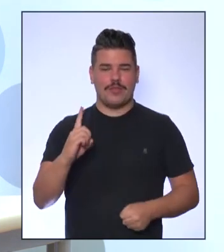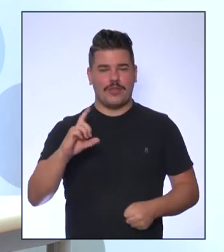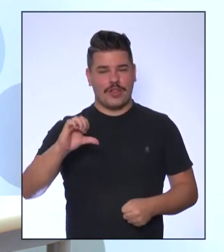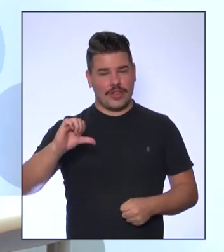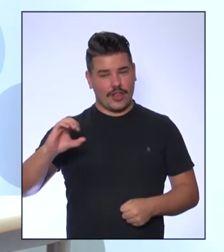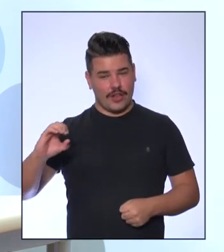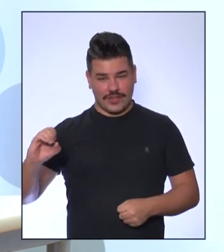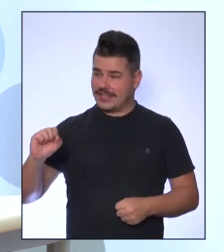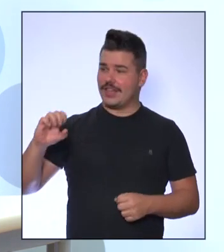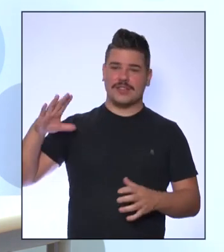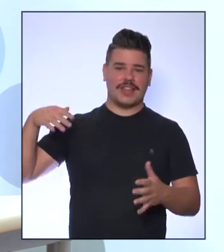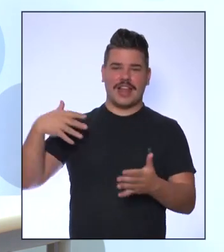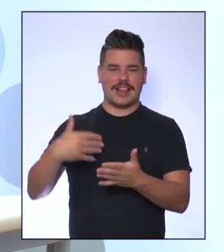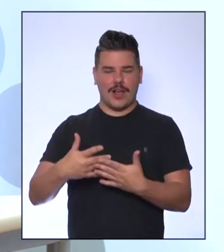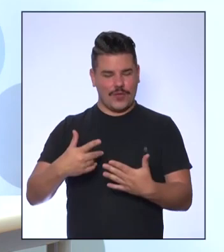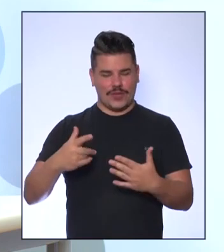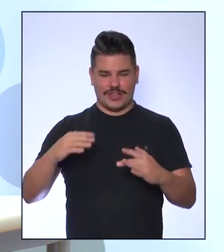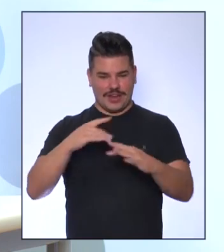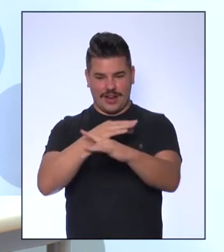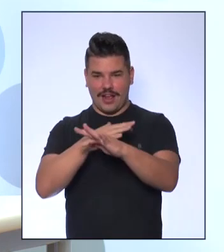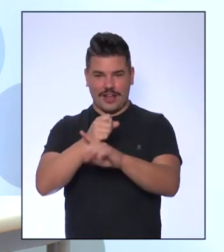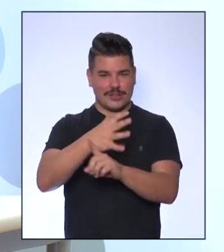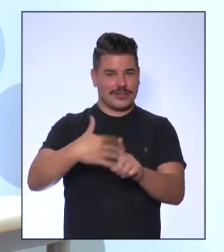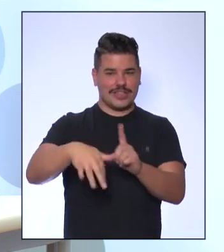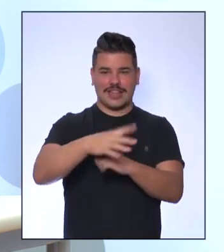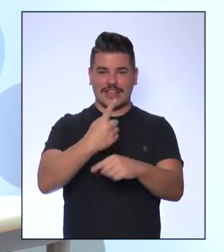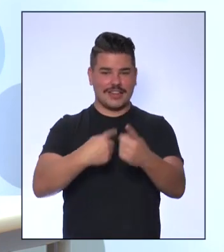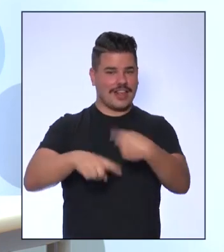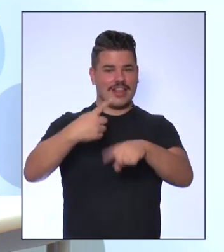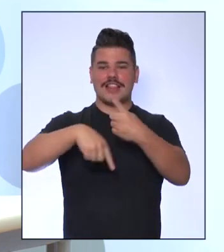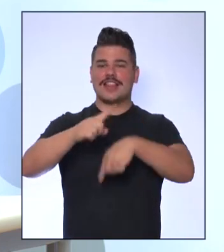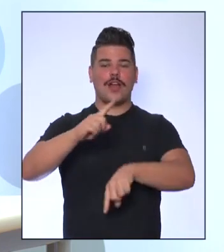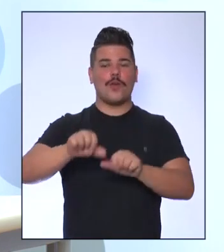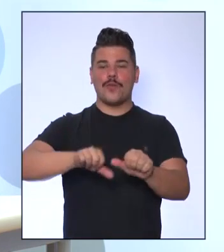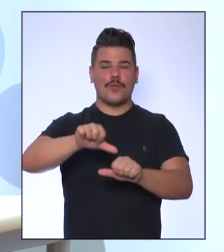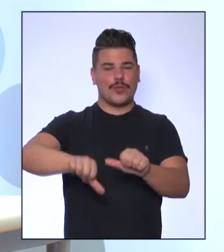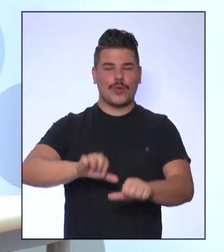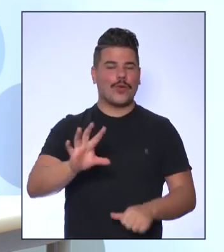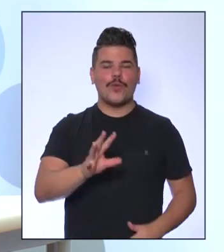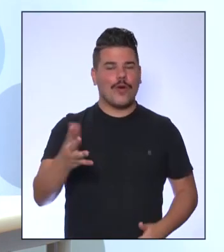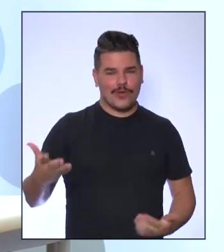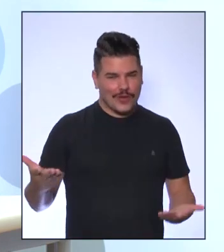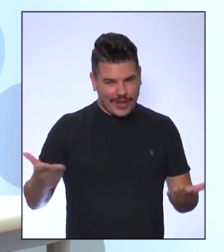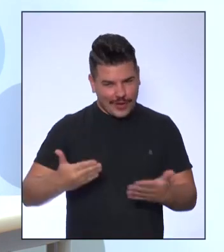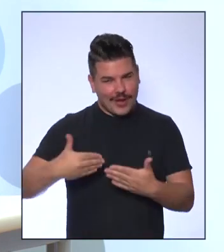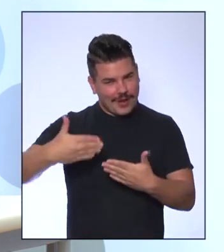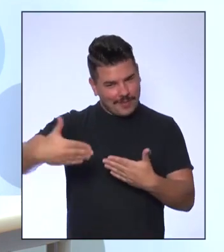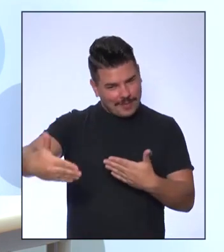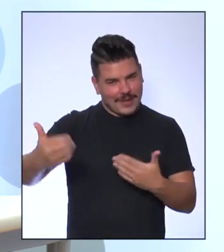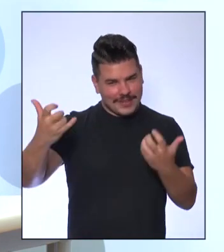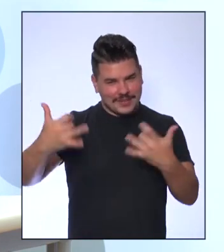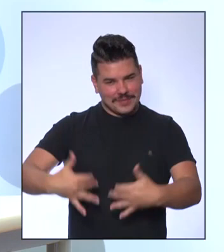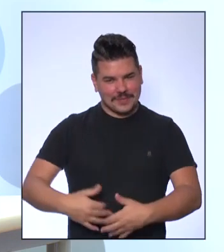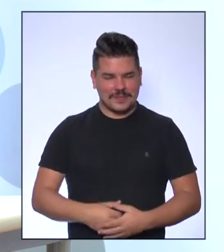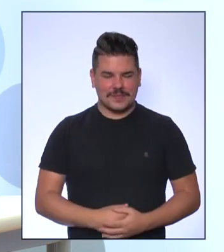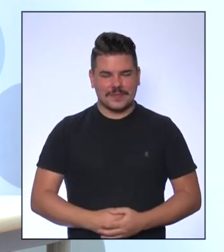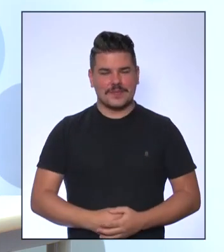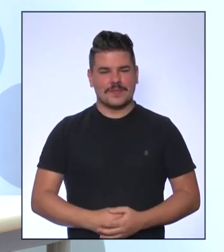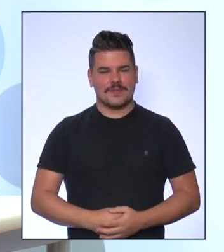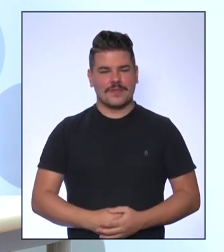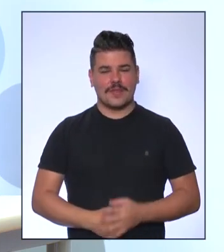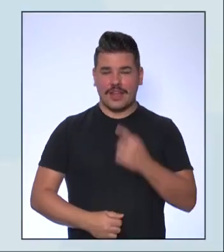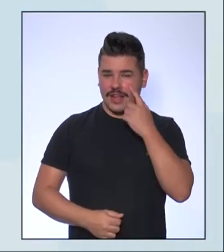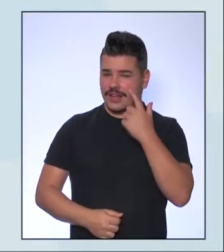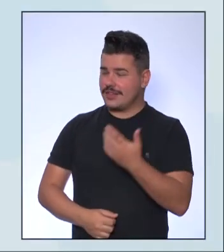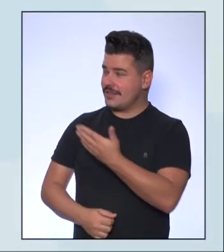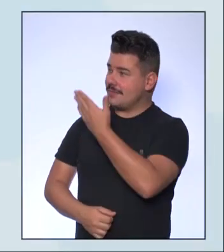a transformação na sociedade nesse período histórico, ok? Vamos para frente um pouquinho. Essa